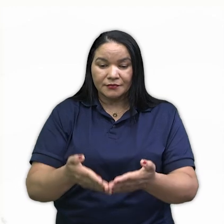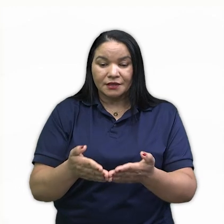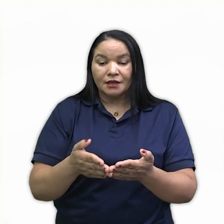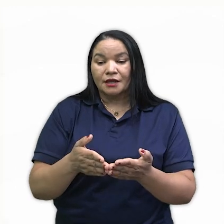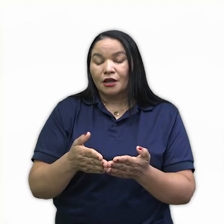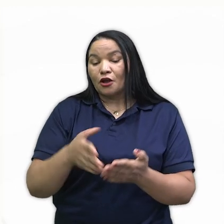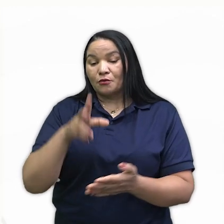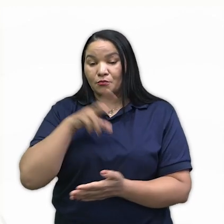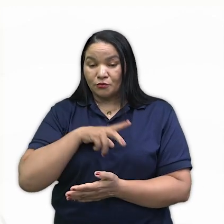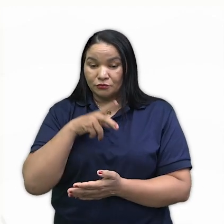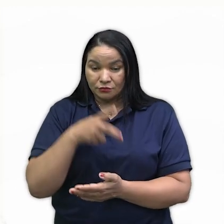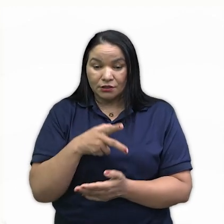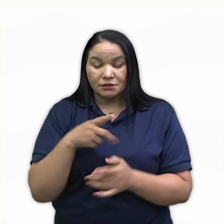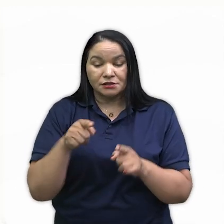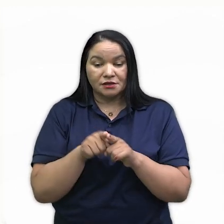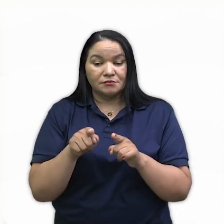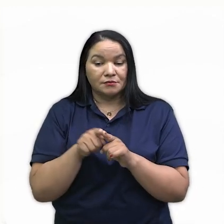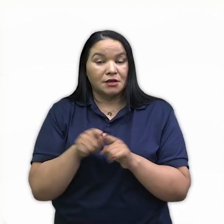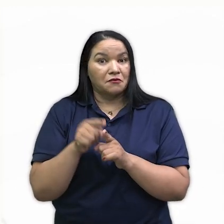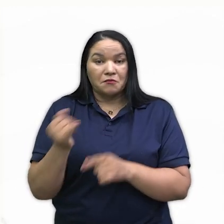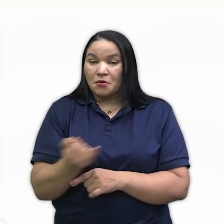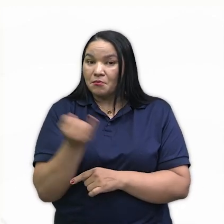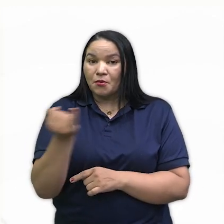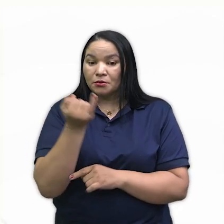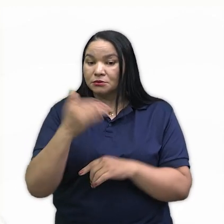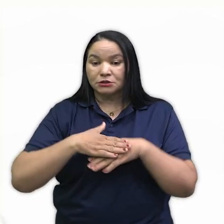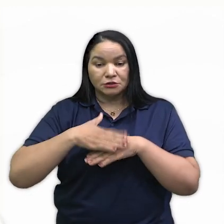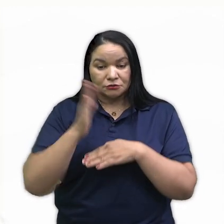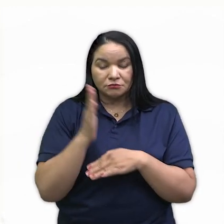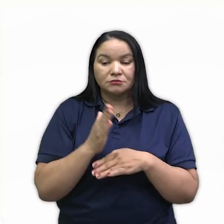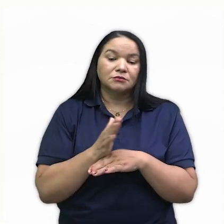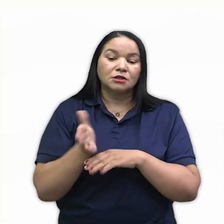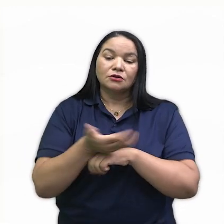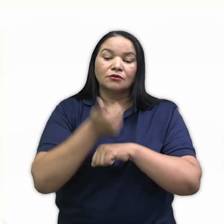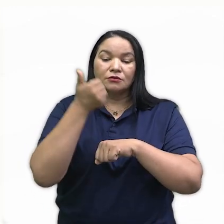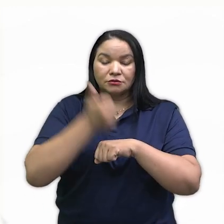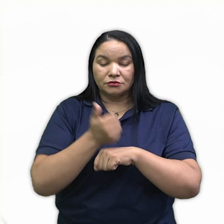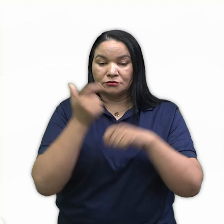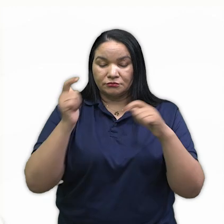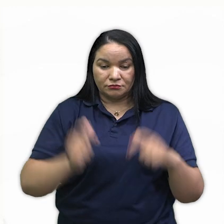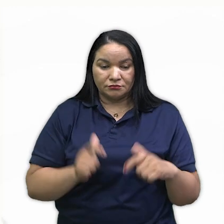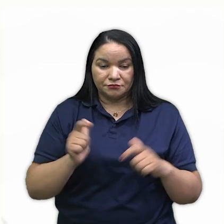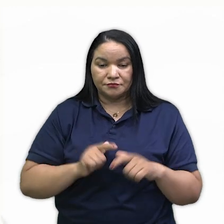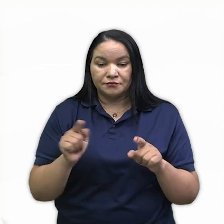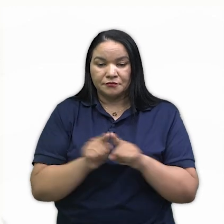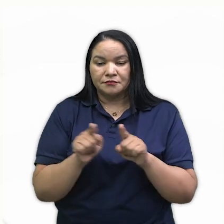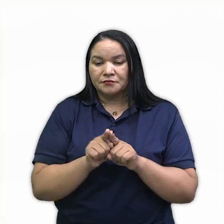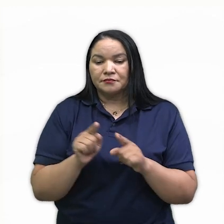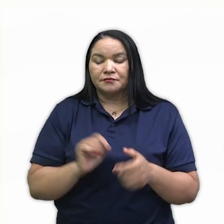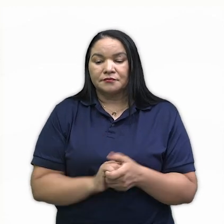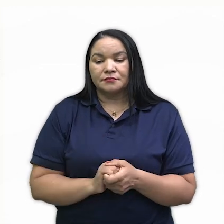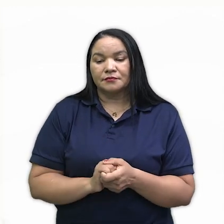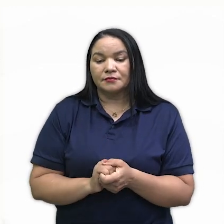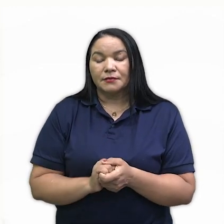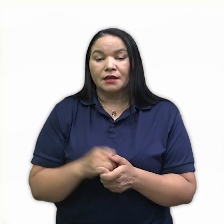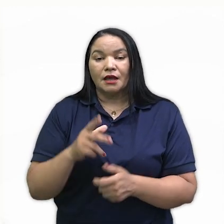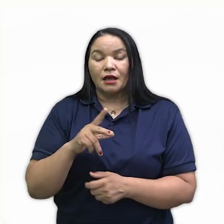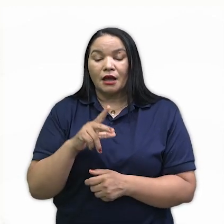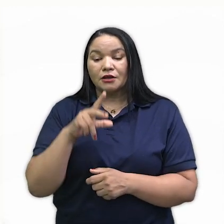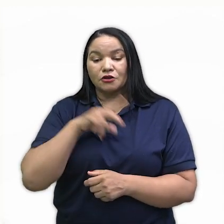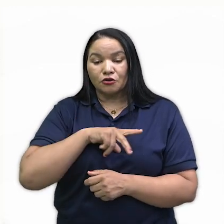portuguesas, que foram, obviamente, de fundamental importância para a colonização dessa região, já que os portugueses, de